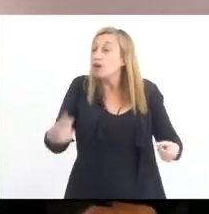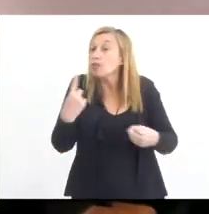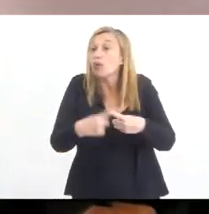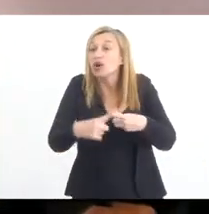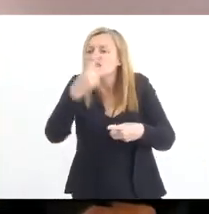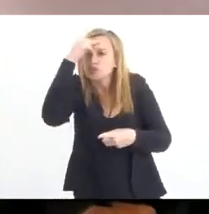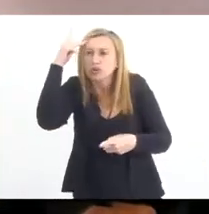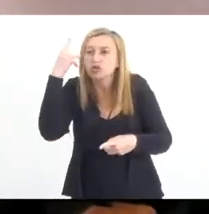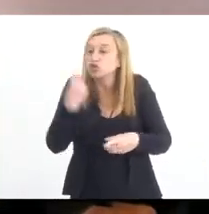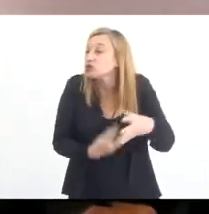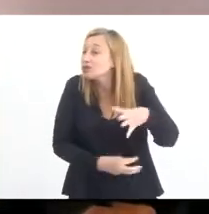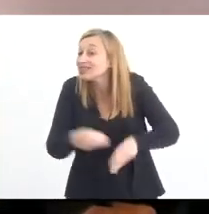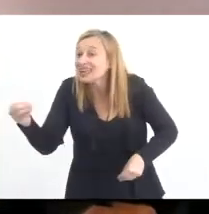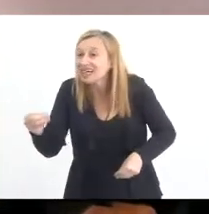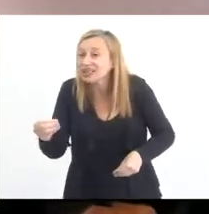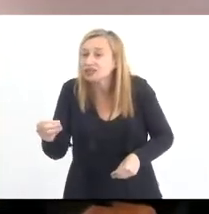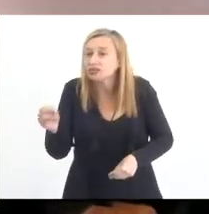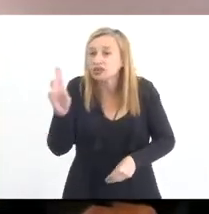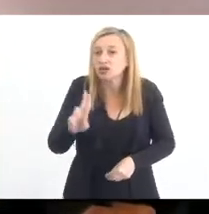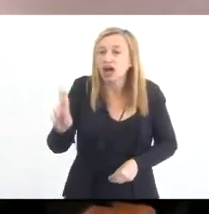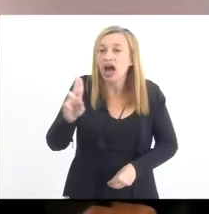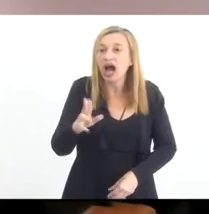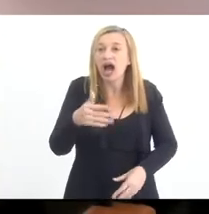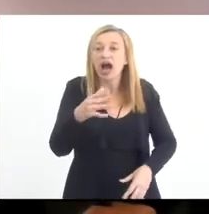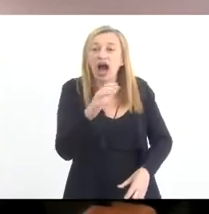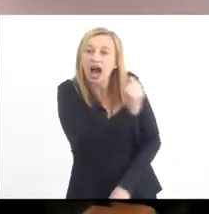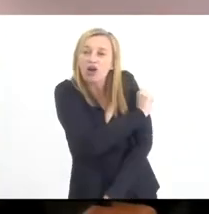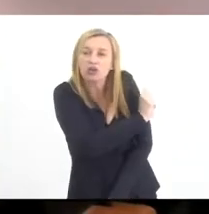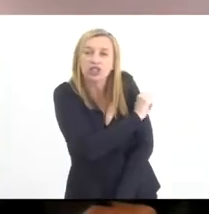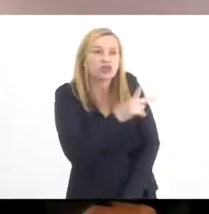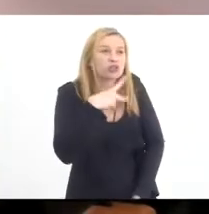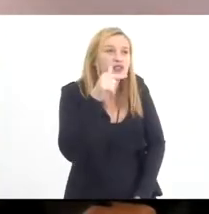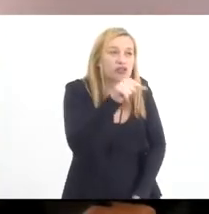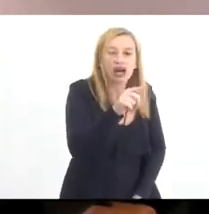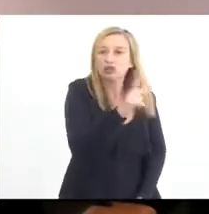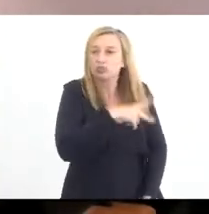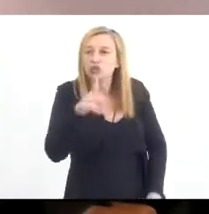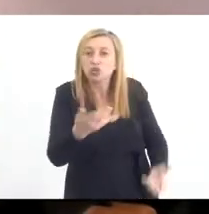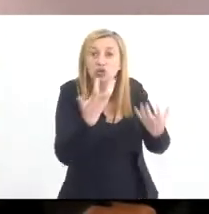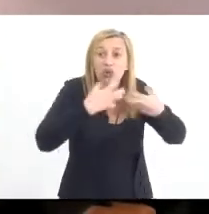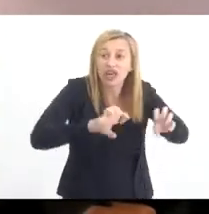pessoas estão saindo. A aluna aqui, quando ela disse, os professores não